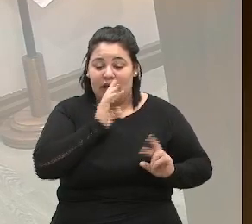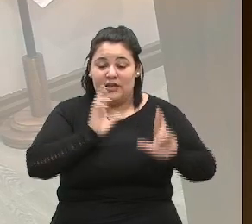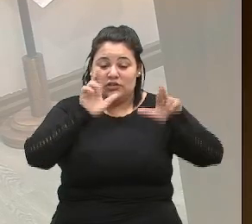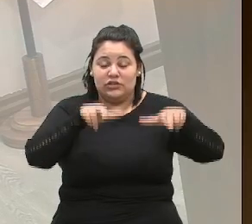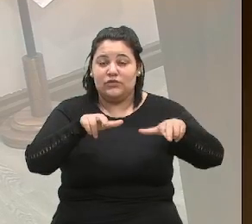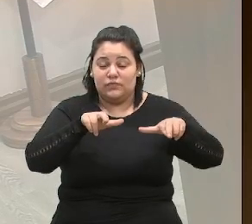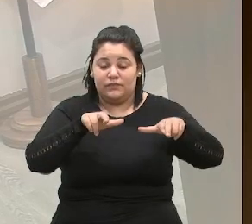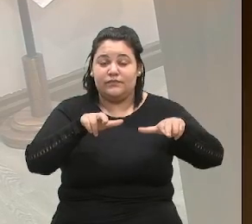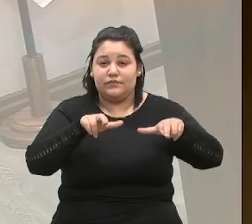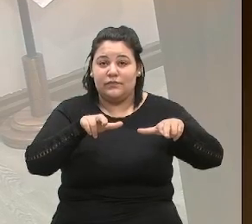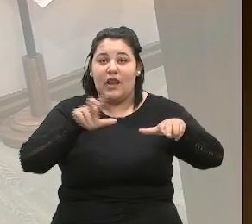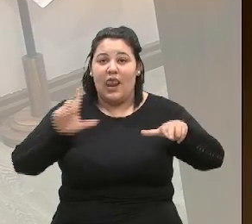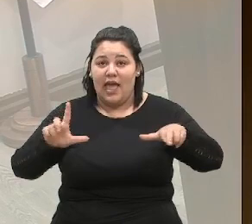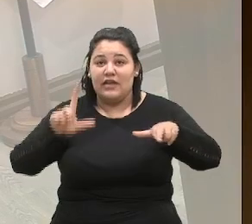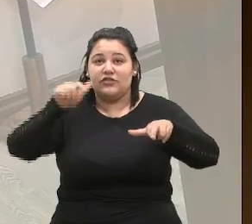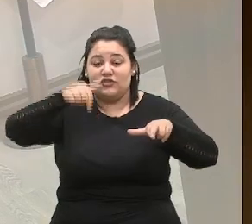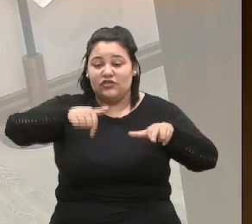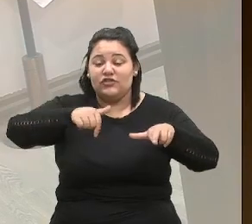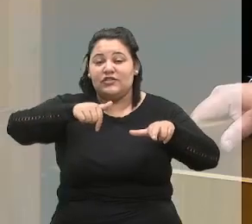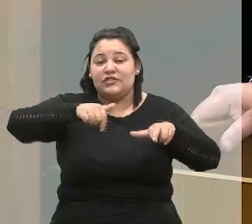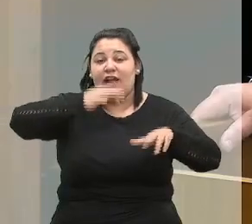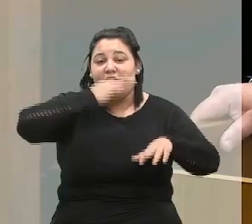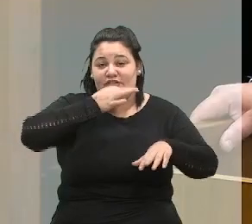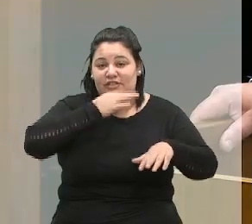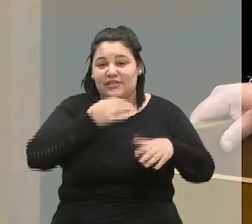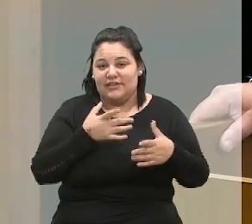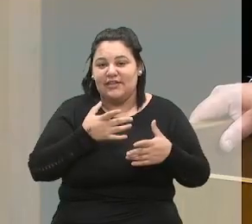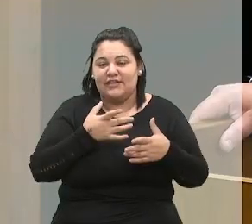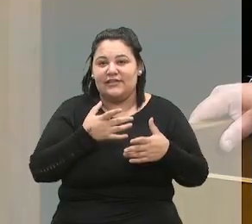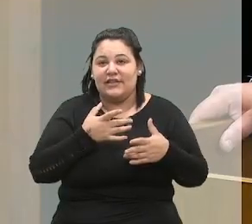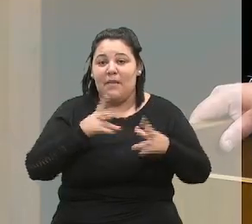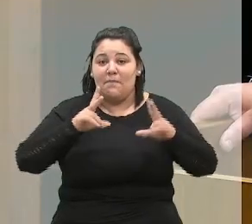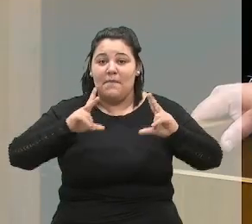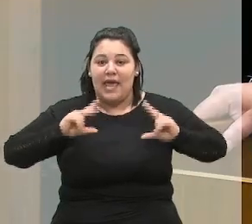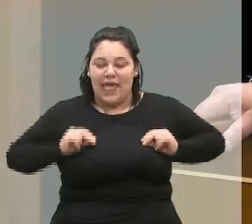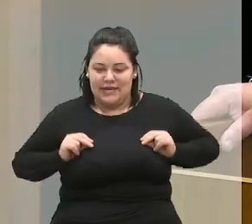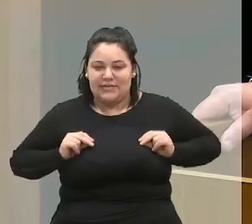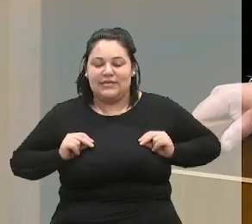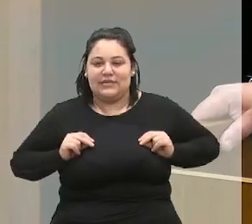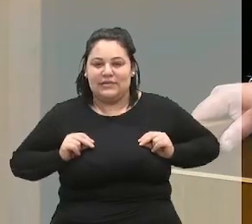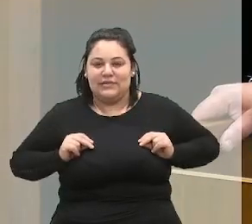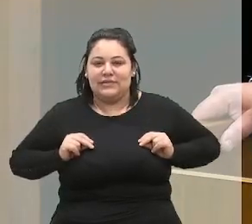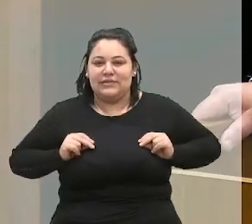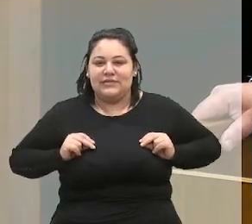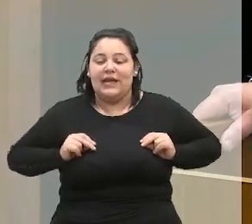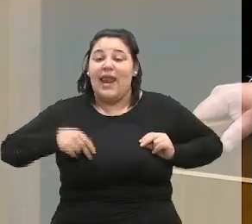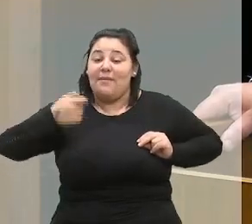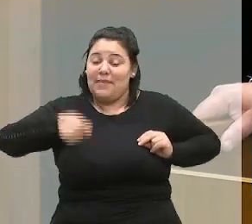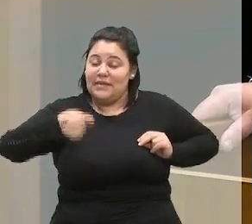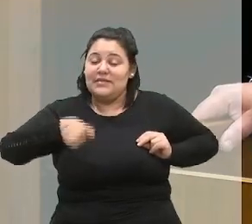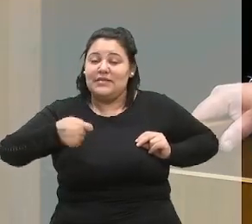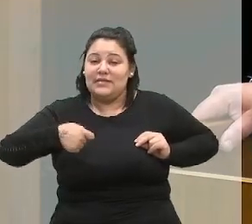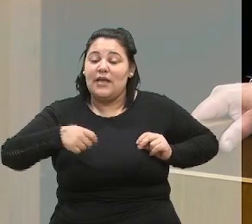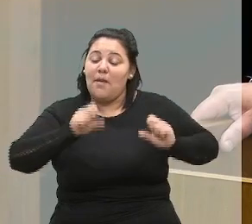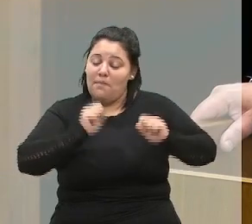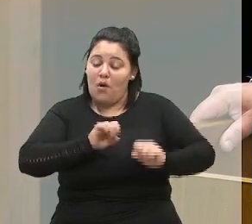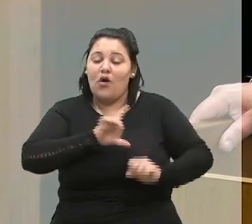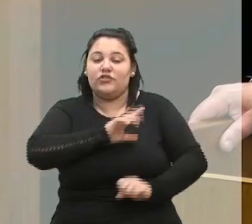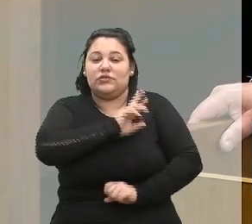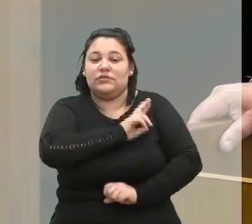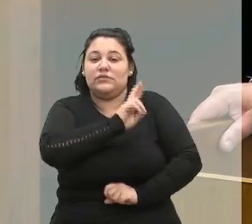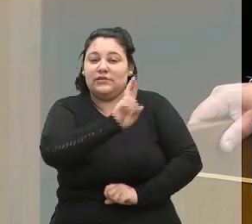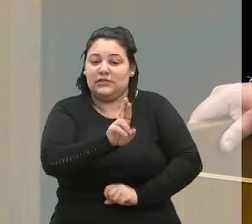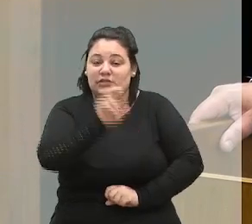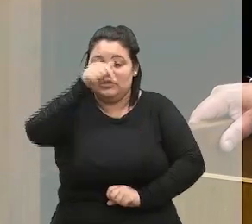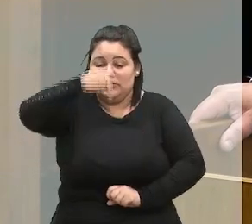Sul, ela merece, ela deve e ela pode ter um representante